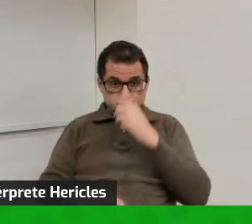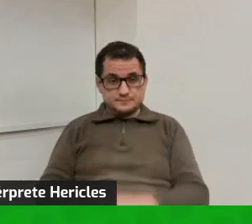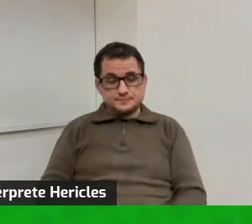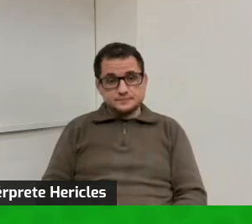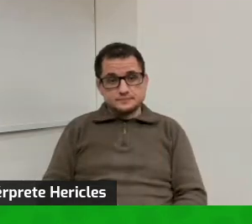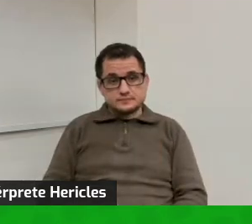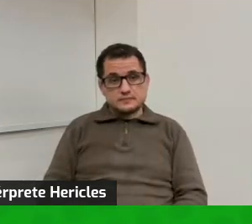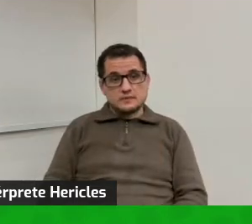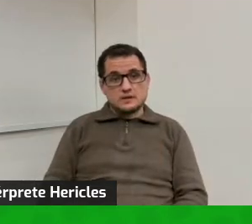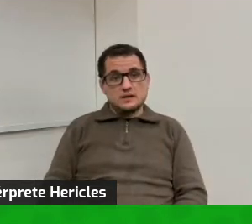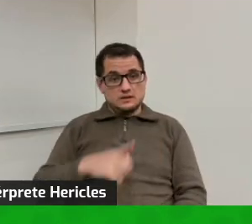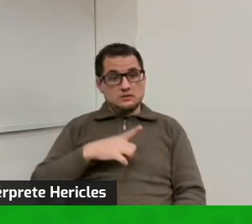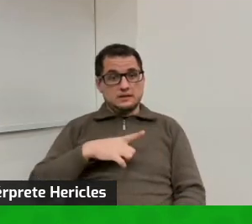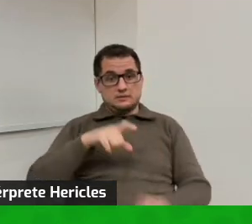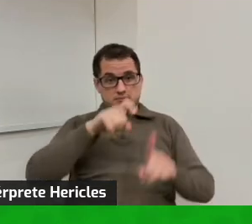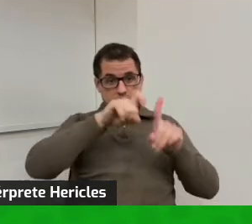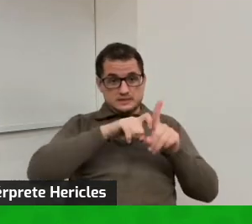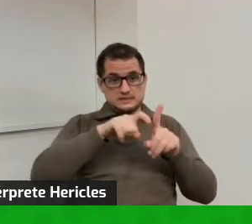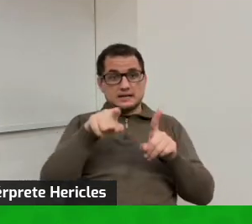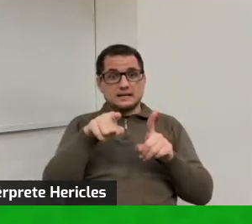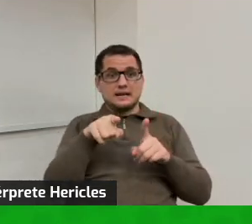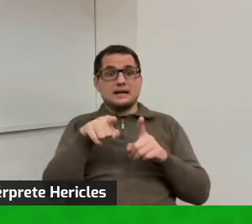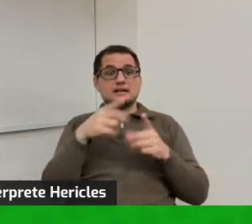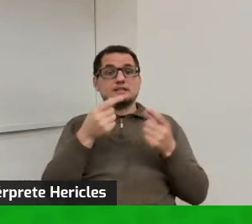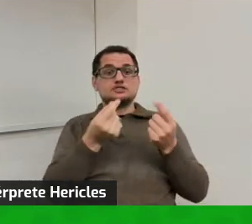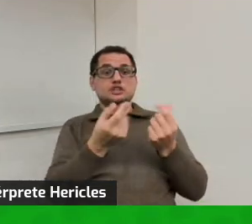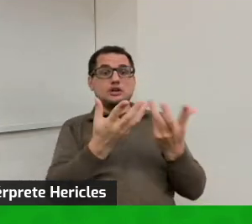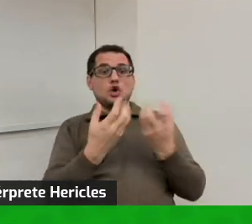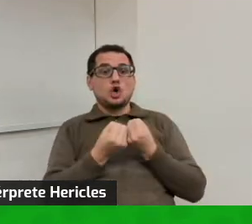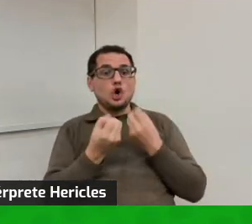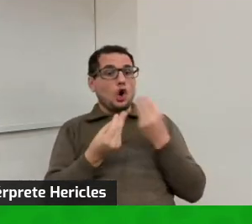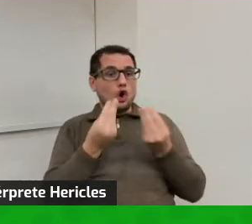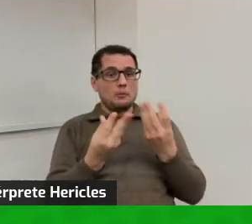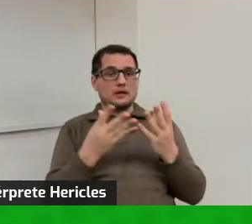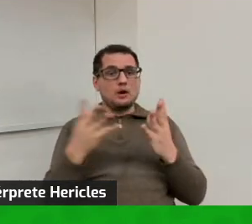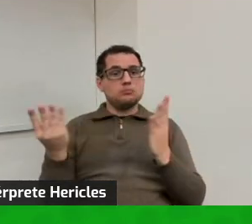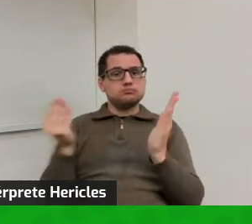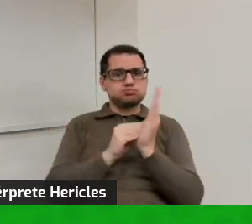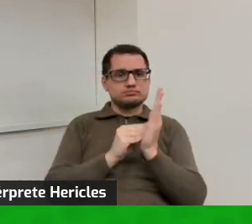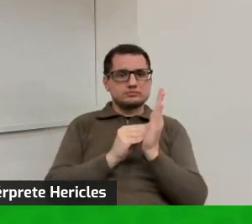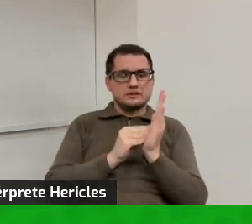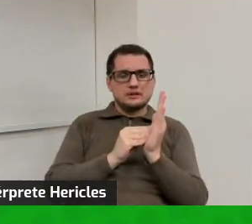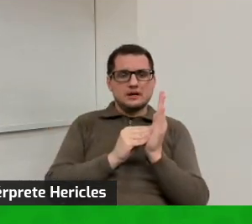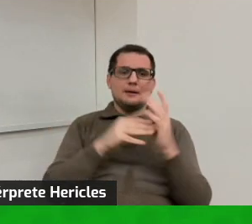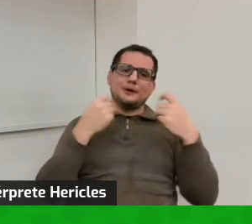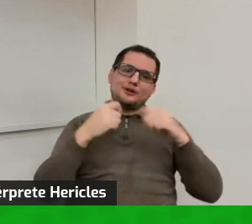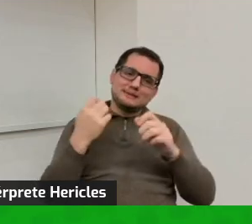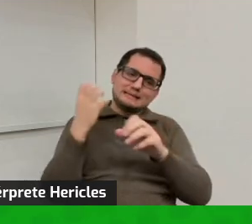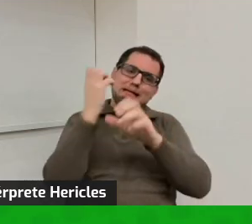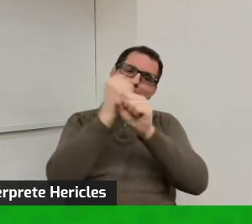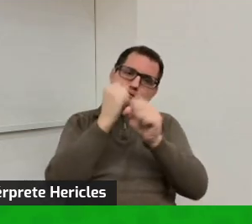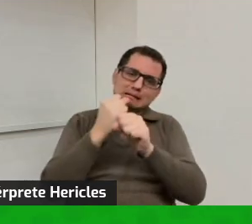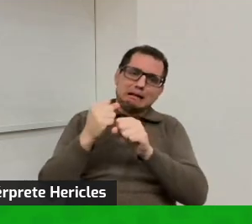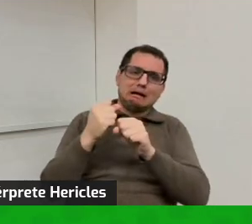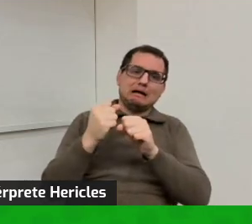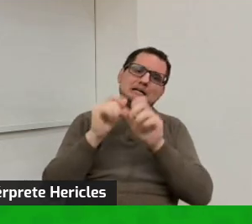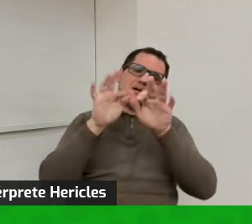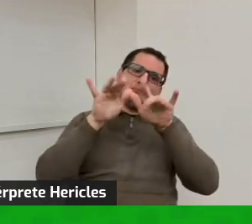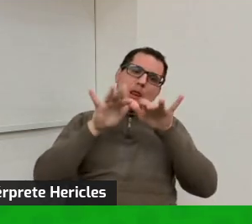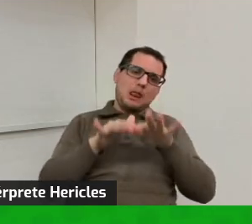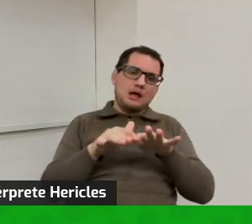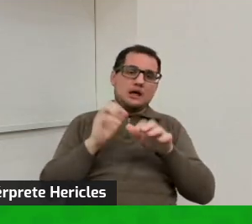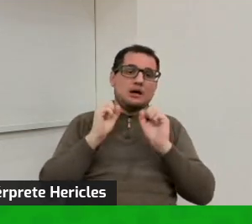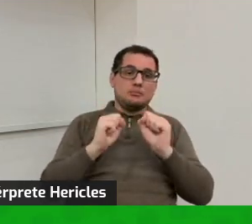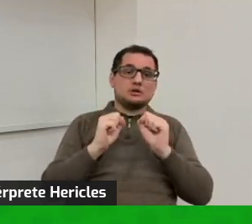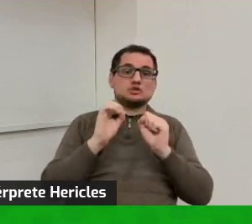Tenho o meu mês e daí a minha receita. Então, como que eu puxo a minha receita? Para não ter que fazer as contas e tudo mais, colocar uma planilha aqui, eu posso